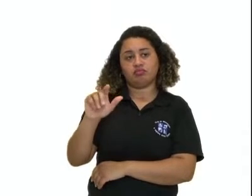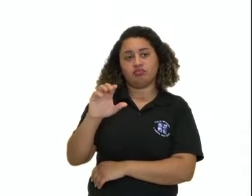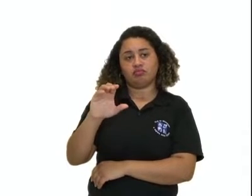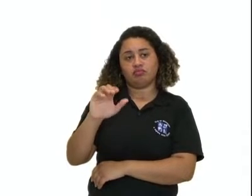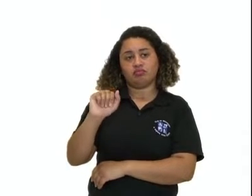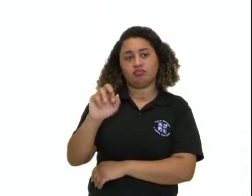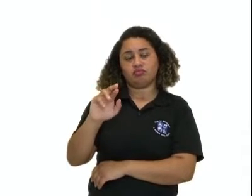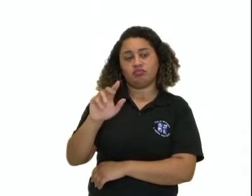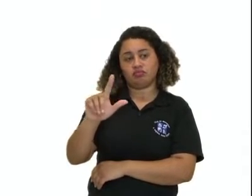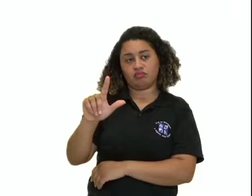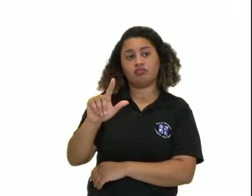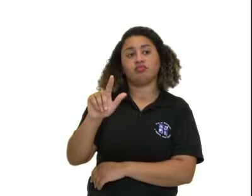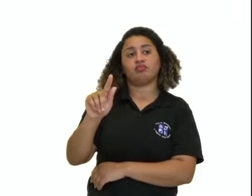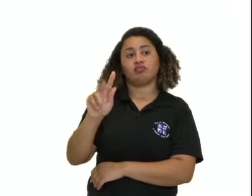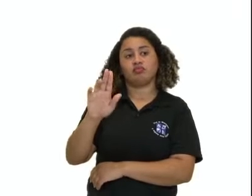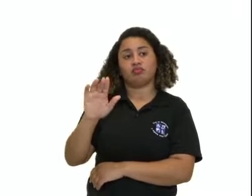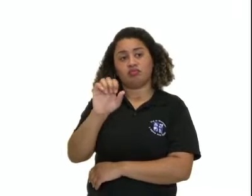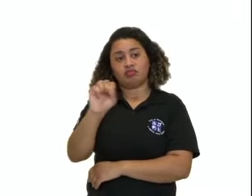1777 a